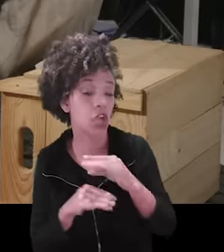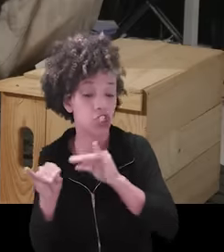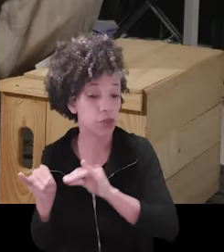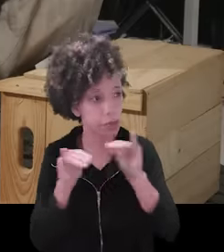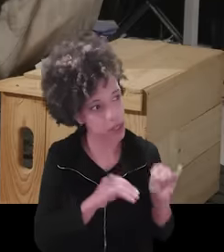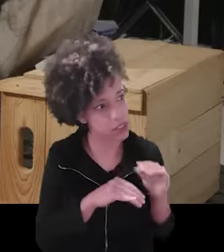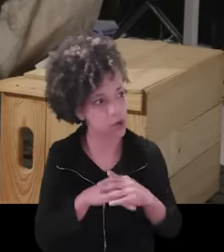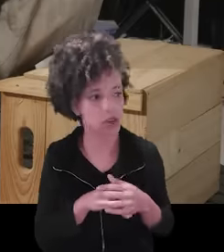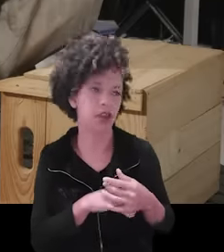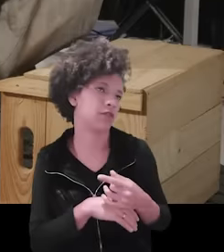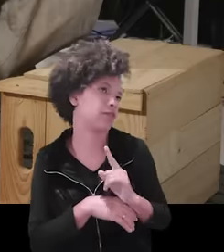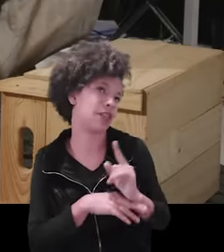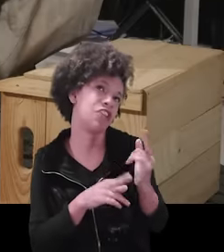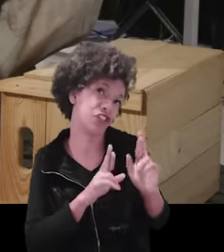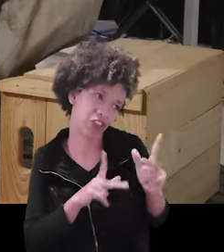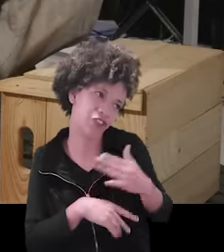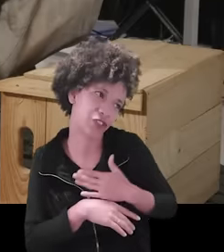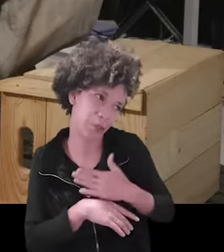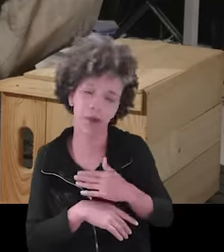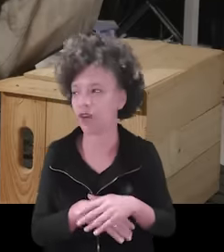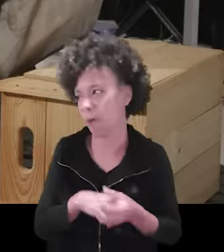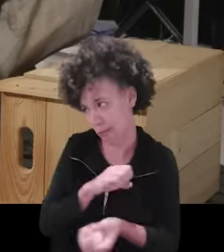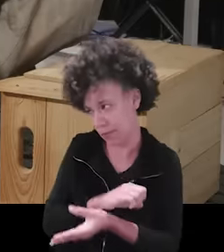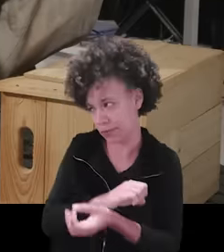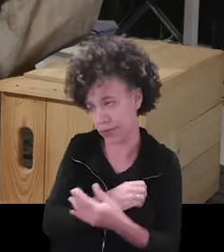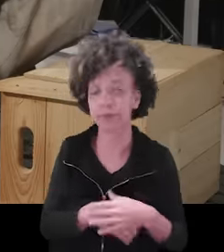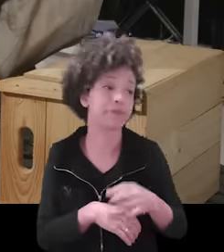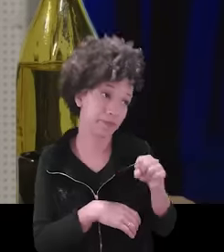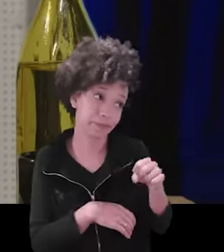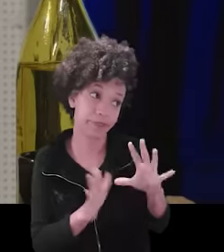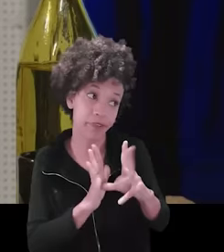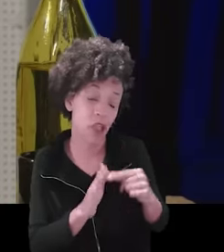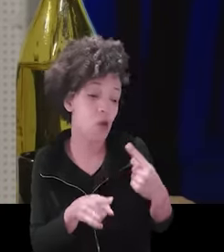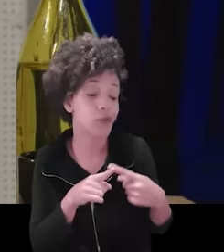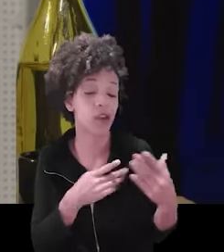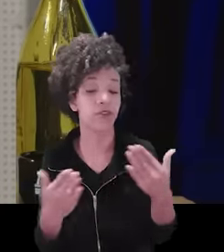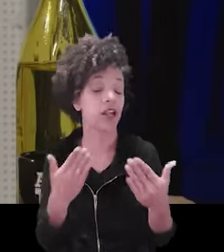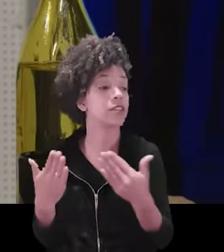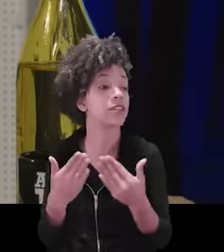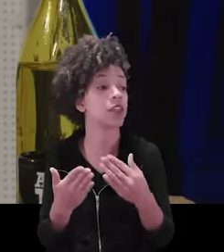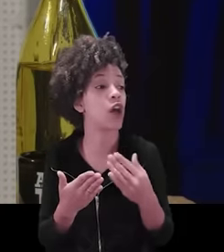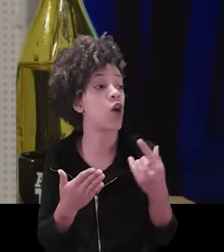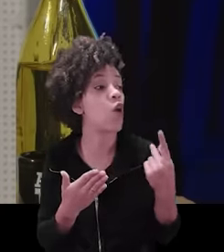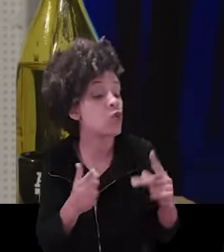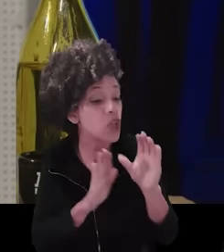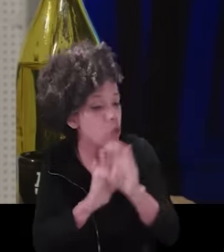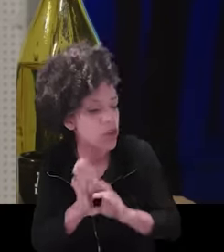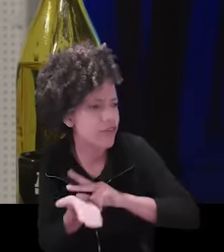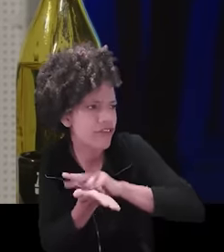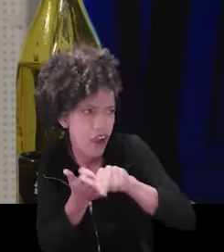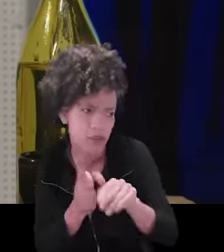Humilhação que não seja o que eu fui no começo de preferência um golpista né porque assim ele vai analisar o seu